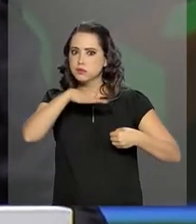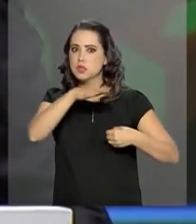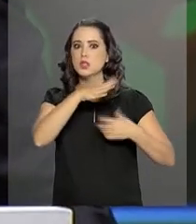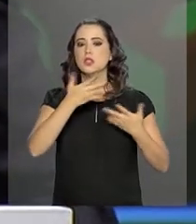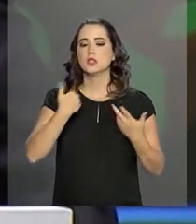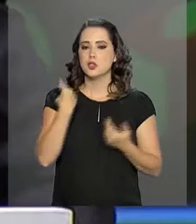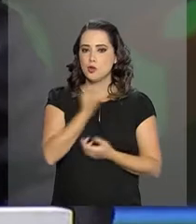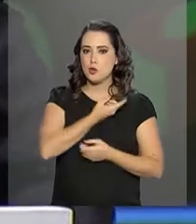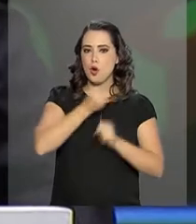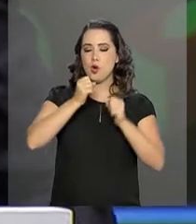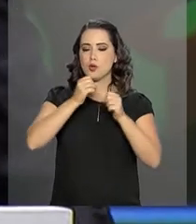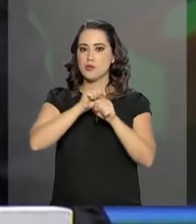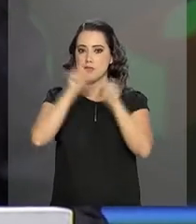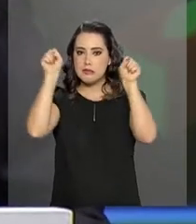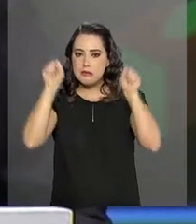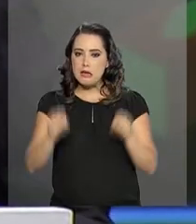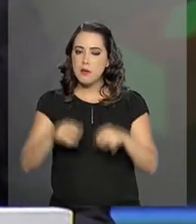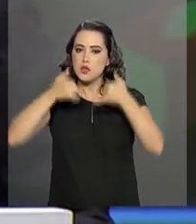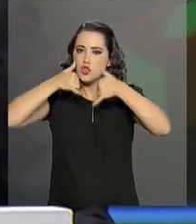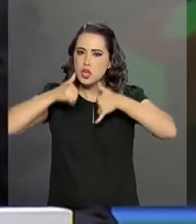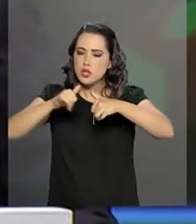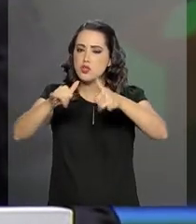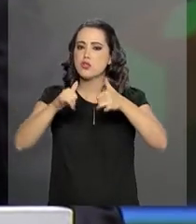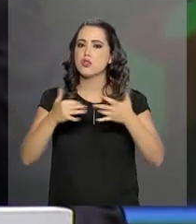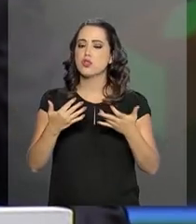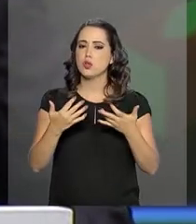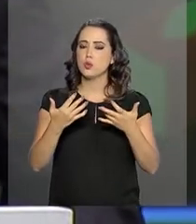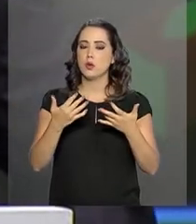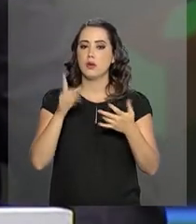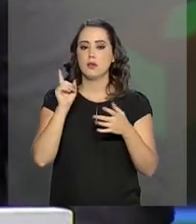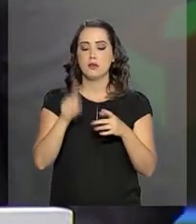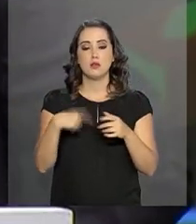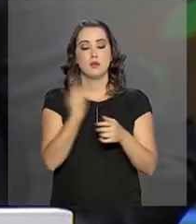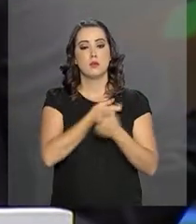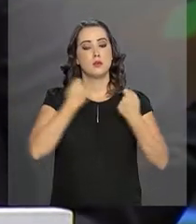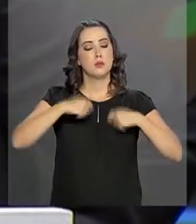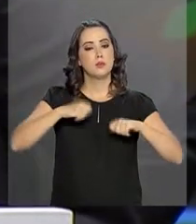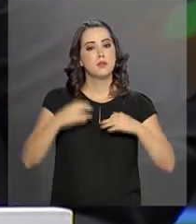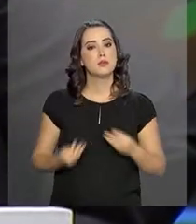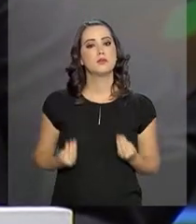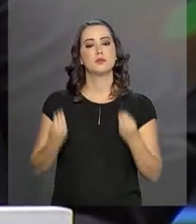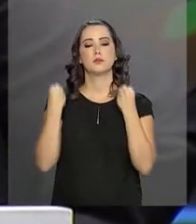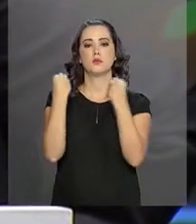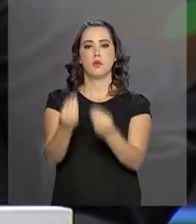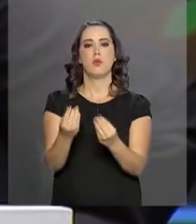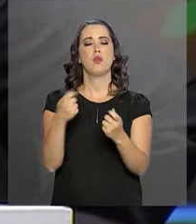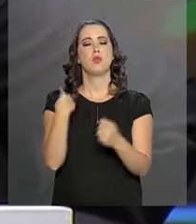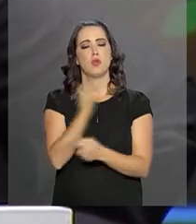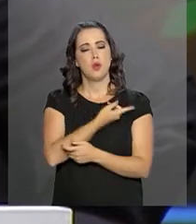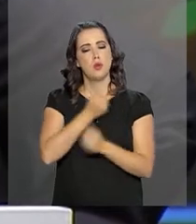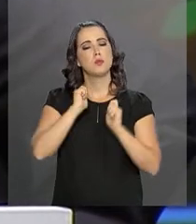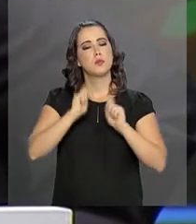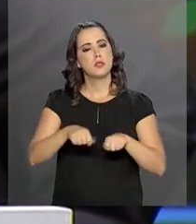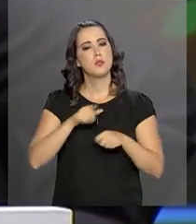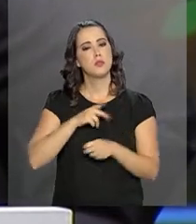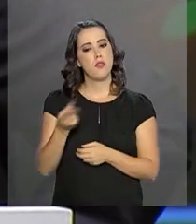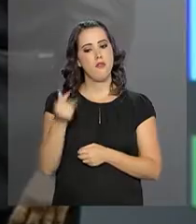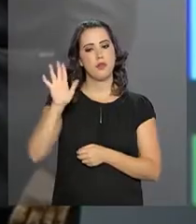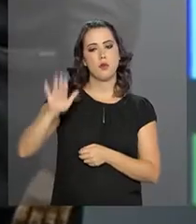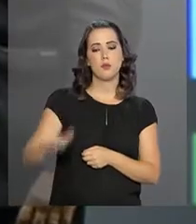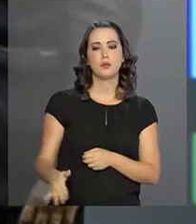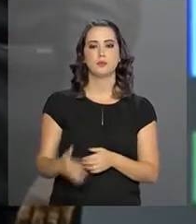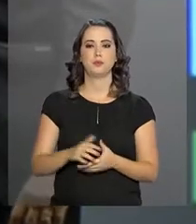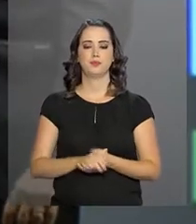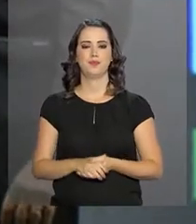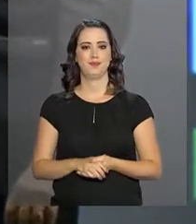sistema energético. Nós precisamos garantir que possamos ter preços mais baratos.